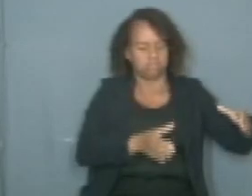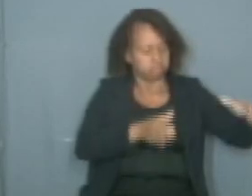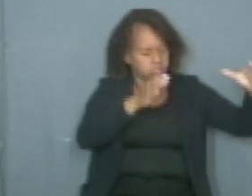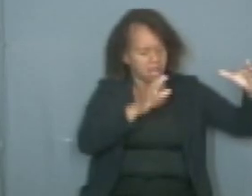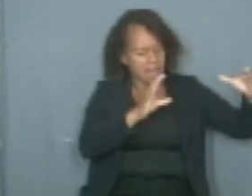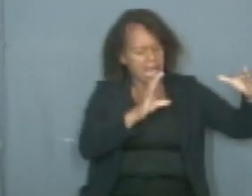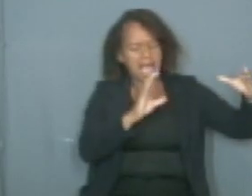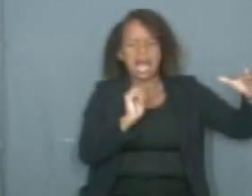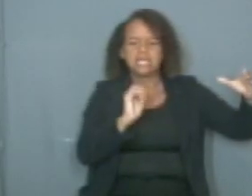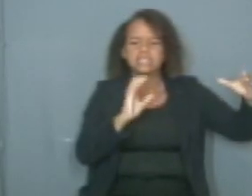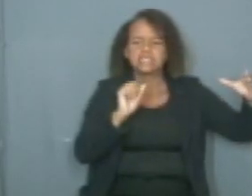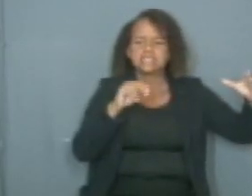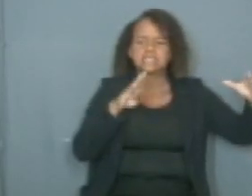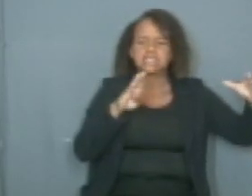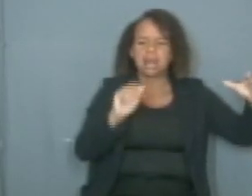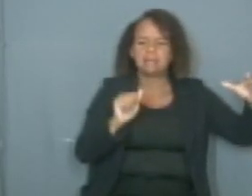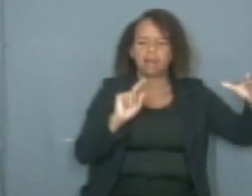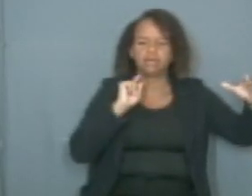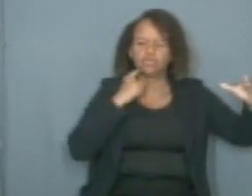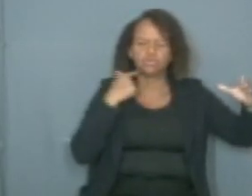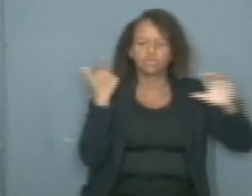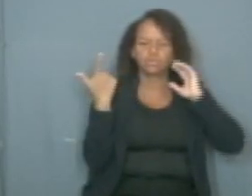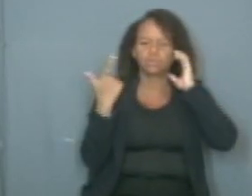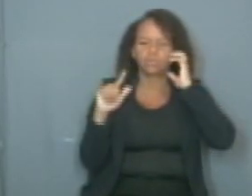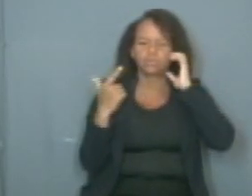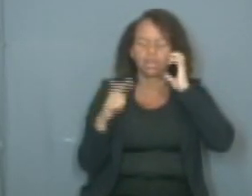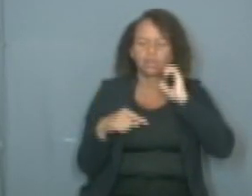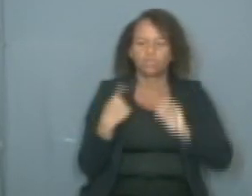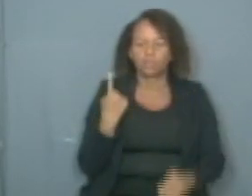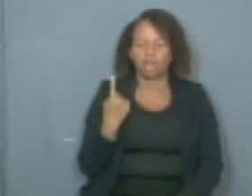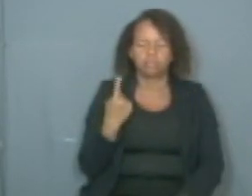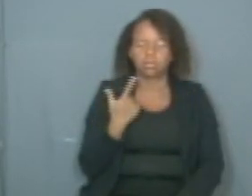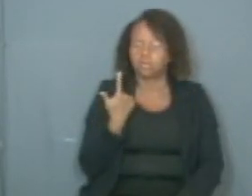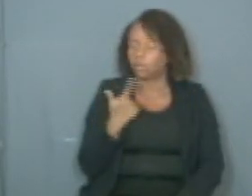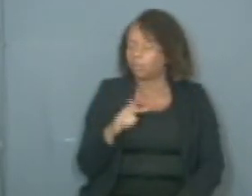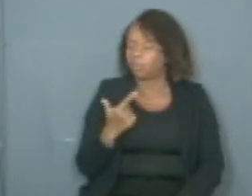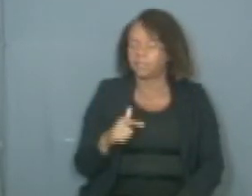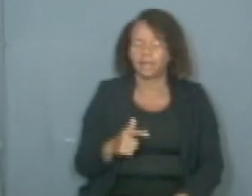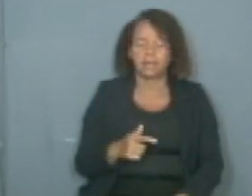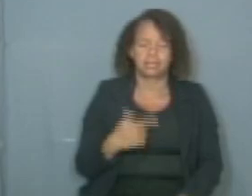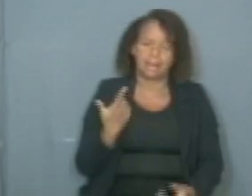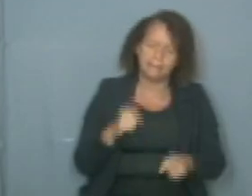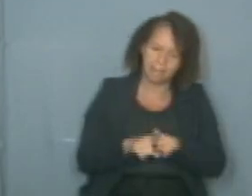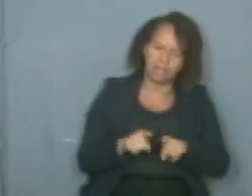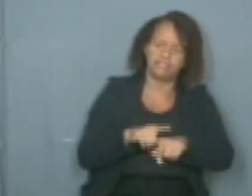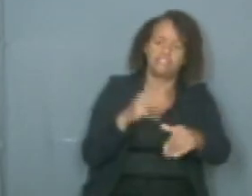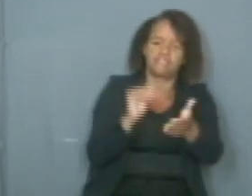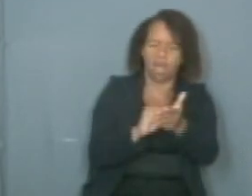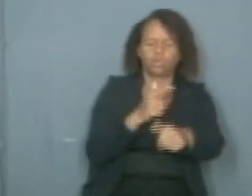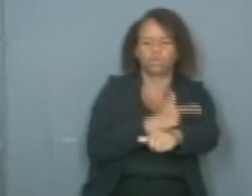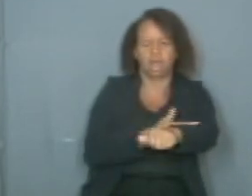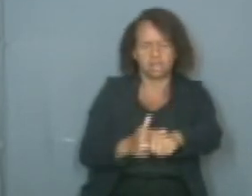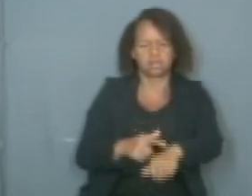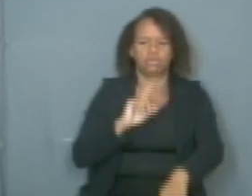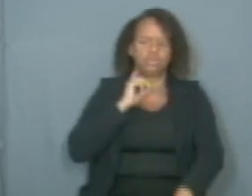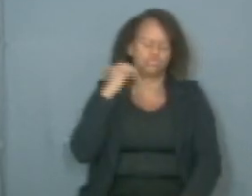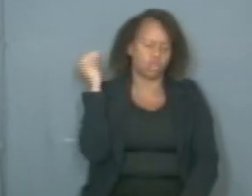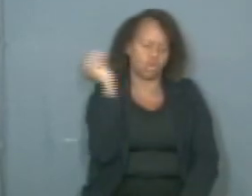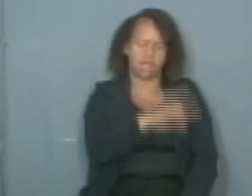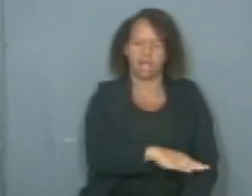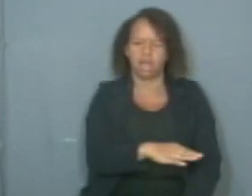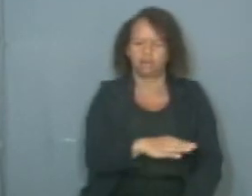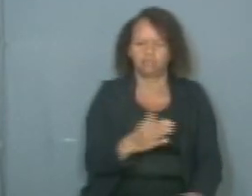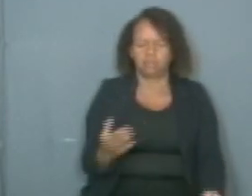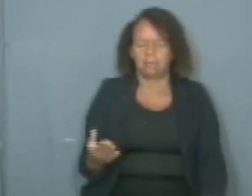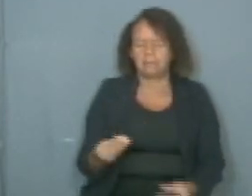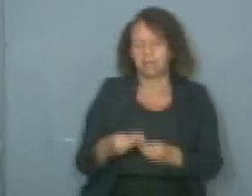lixo. Não tem. E aí tem a má educação das pessoas de jogar o lixo dentro do canal, ao mesmo tempo não